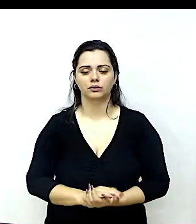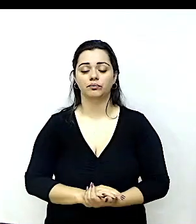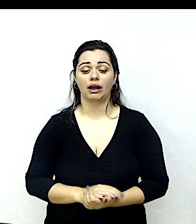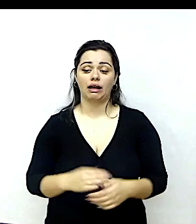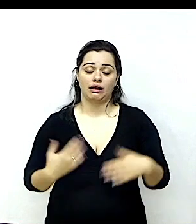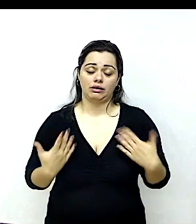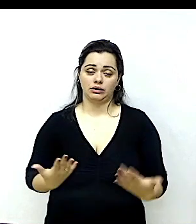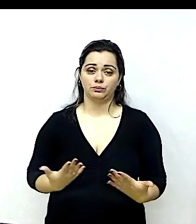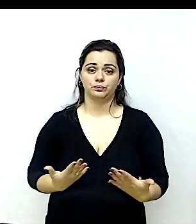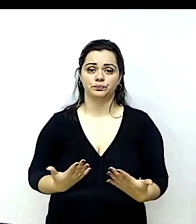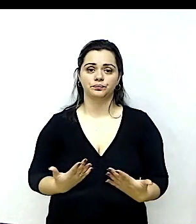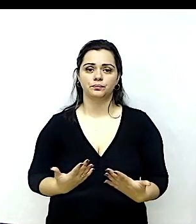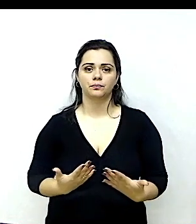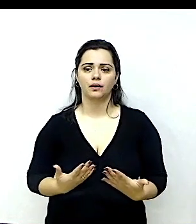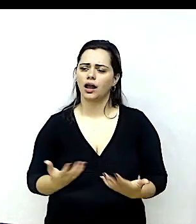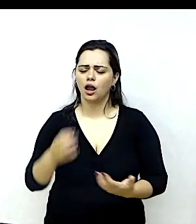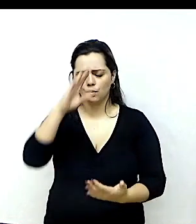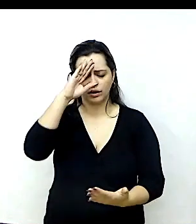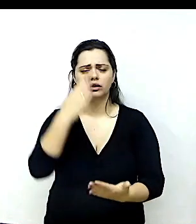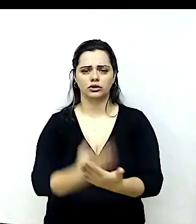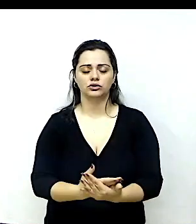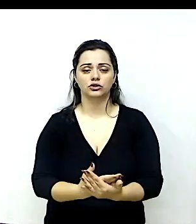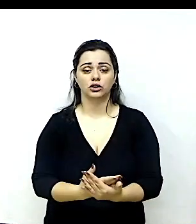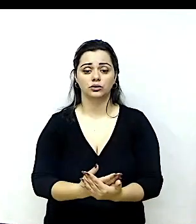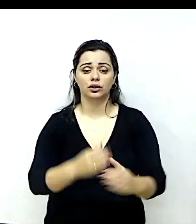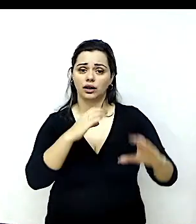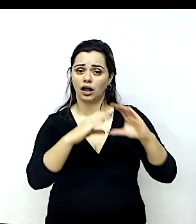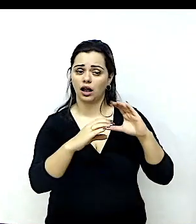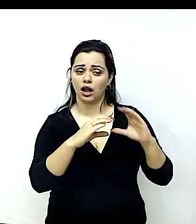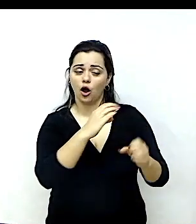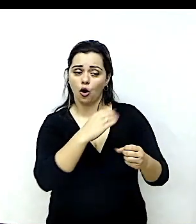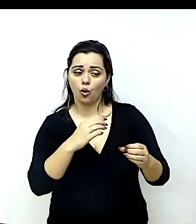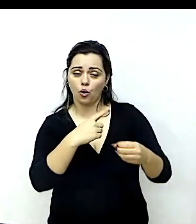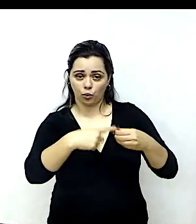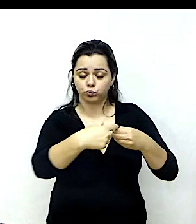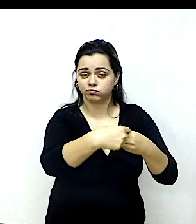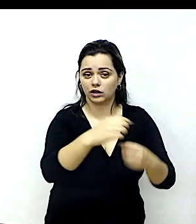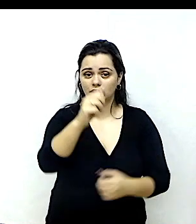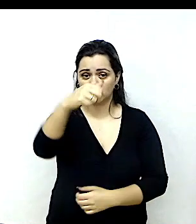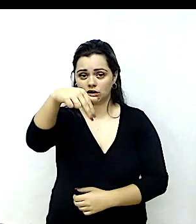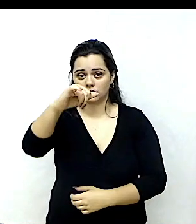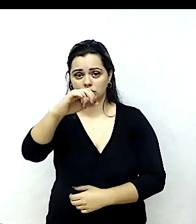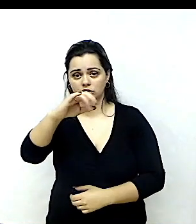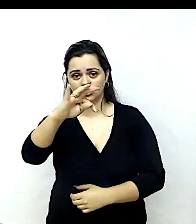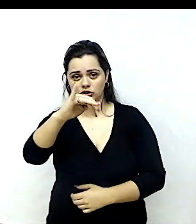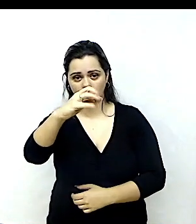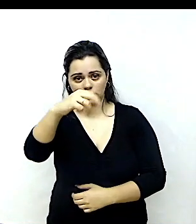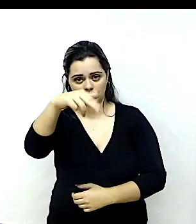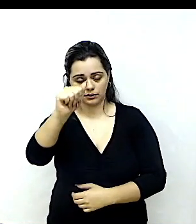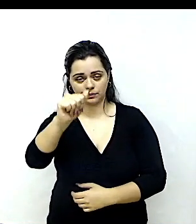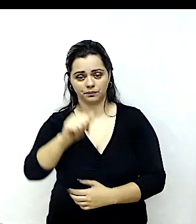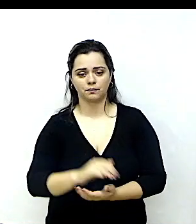Roberto eu creio digamos o o a comunidade Santina é um é